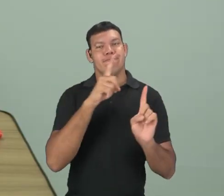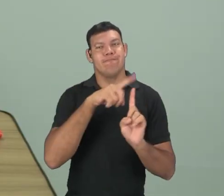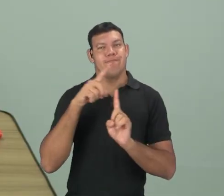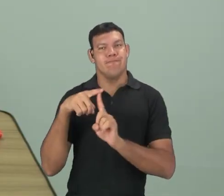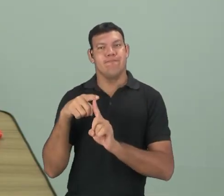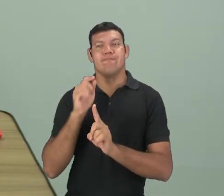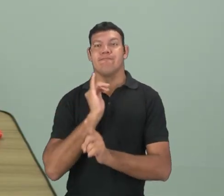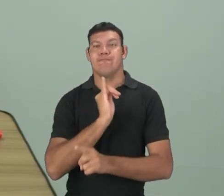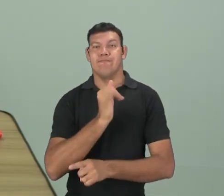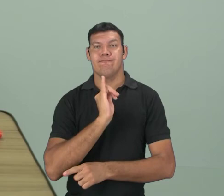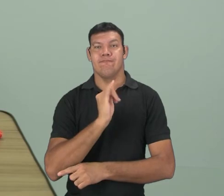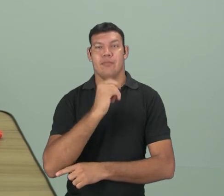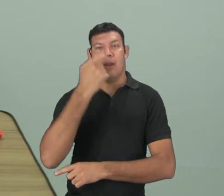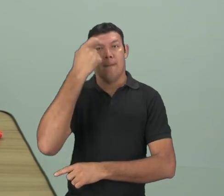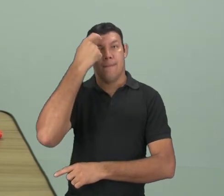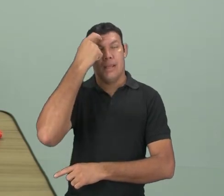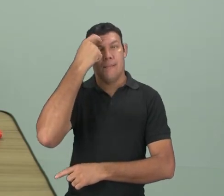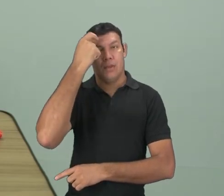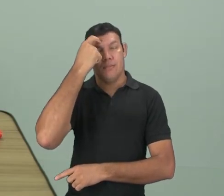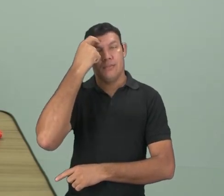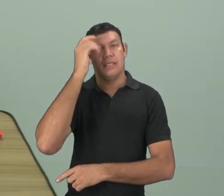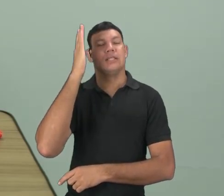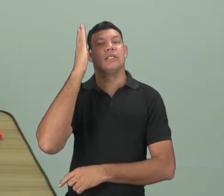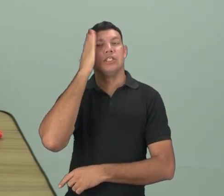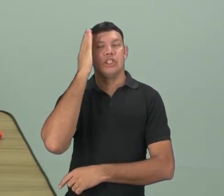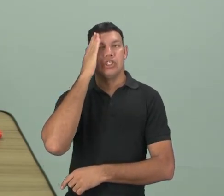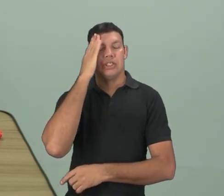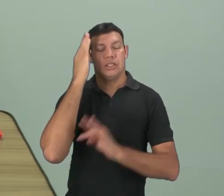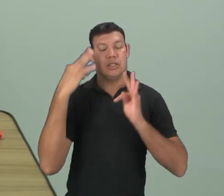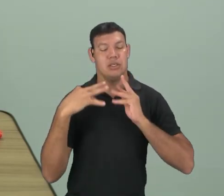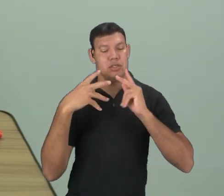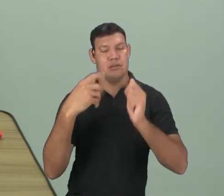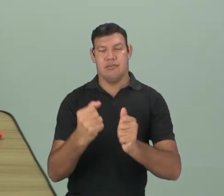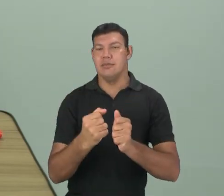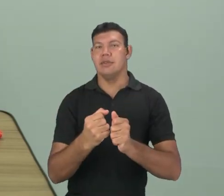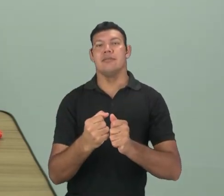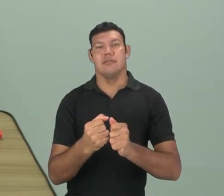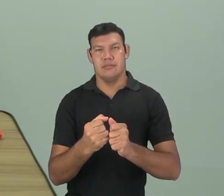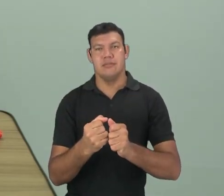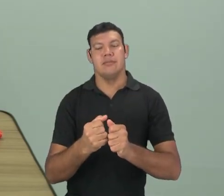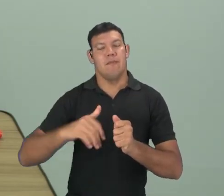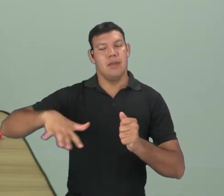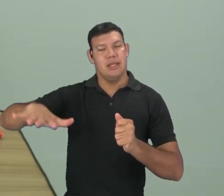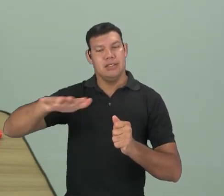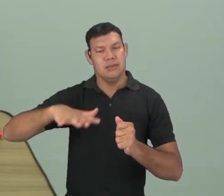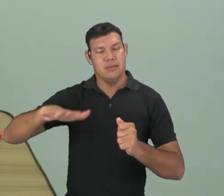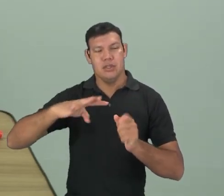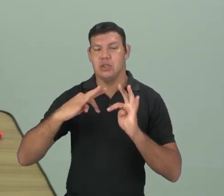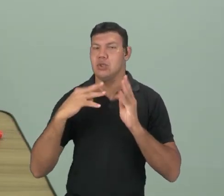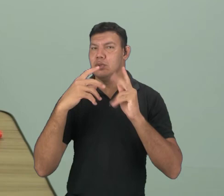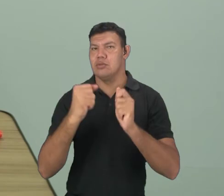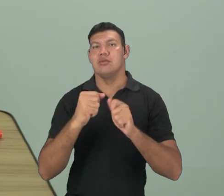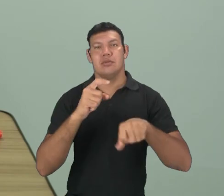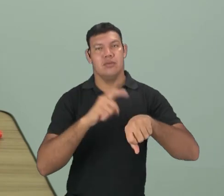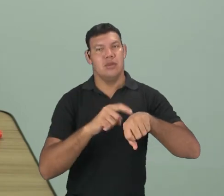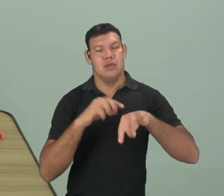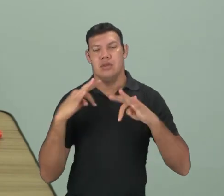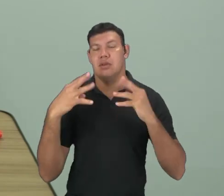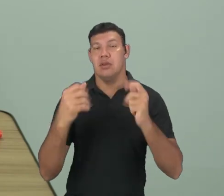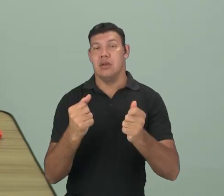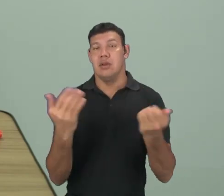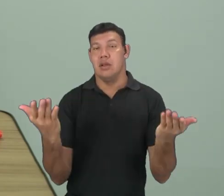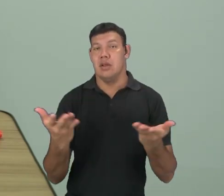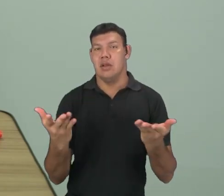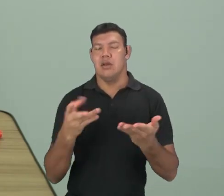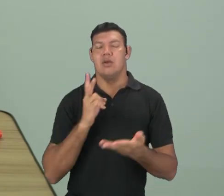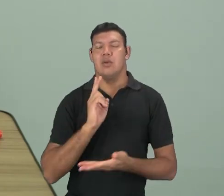narrador onisciente. É como se ele soubesse de tudo, estivesse em todo o tempo e espaço, certinho? E a gente dá a continuidade